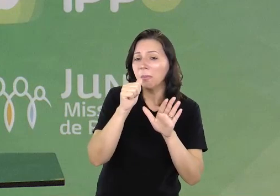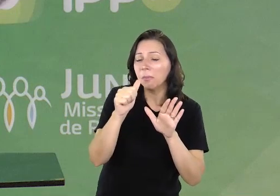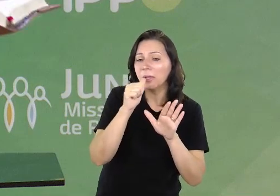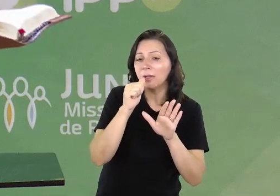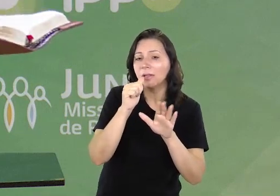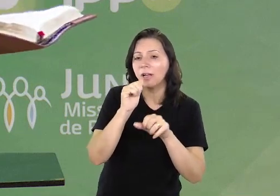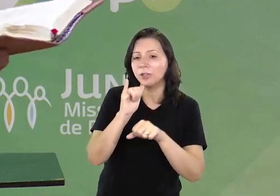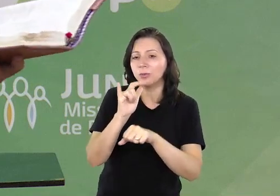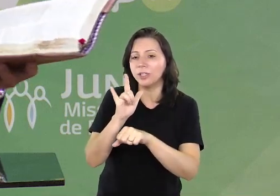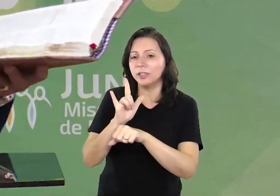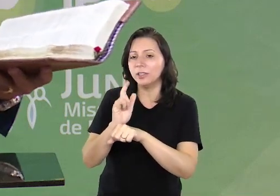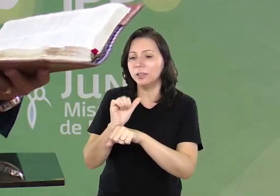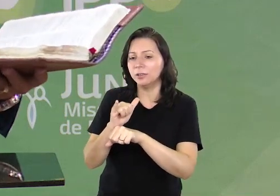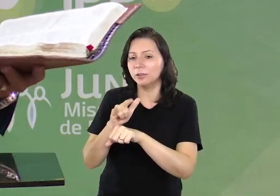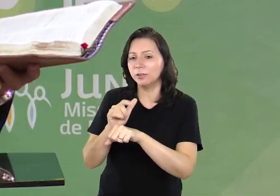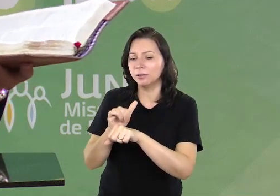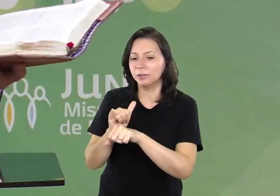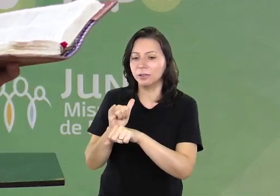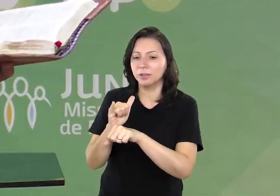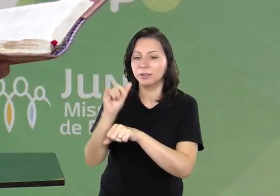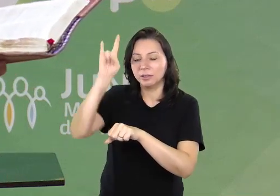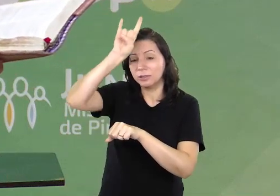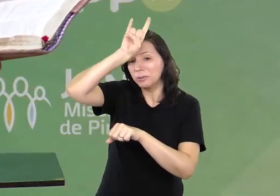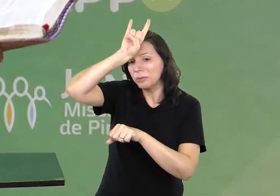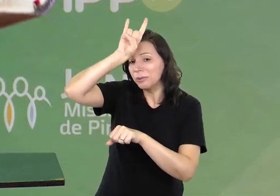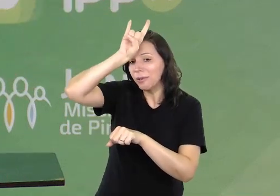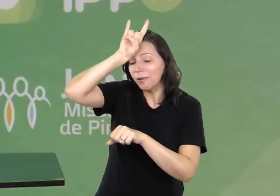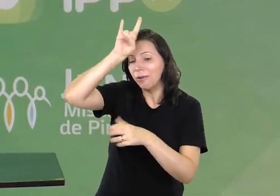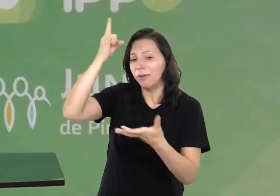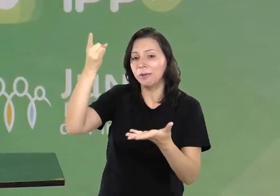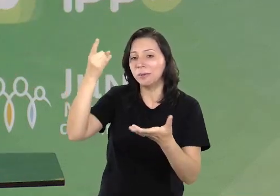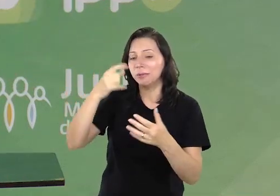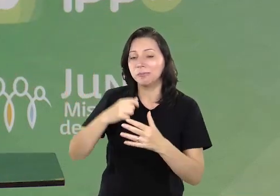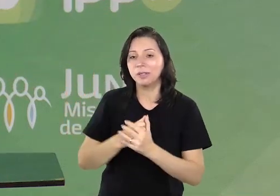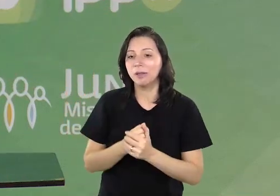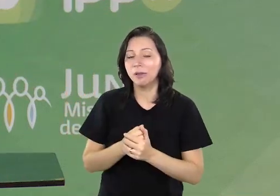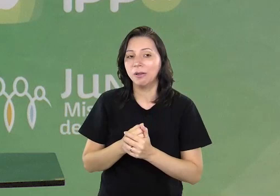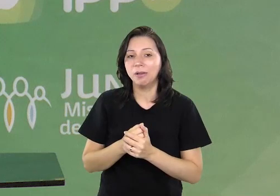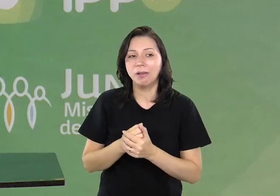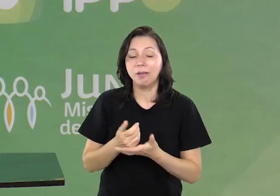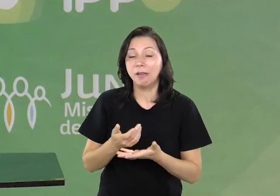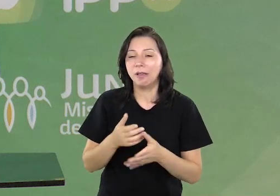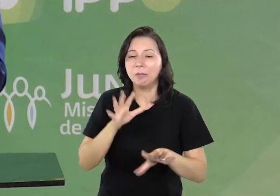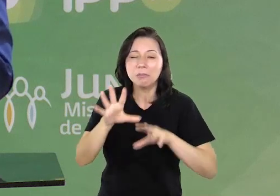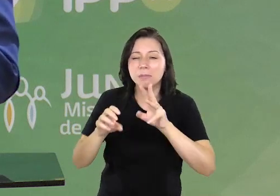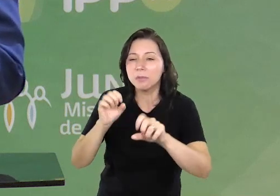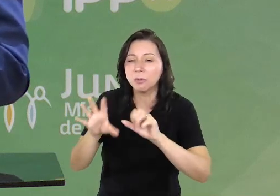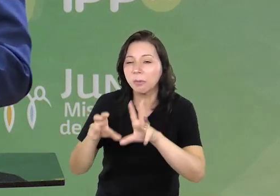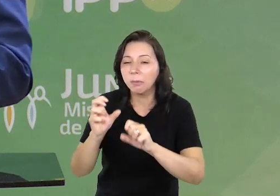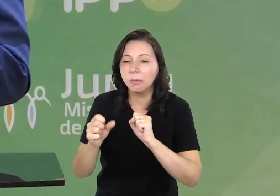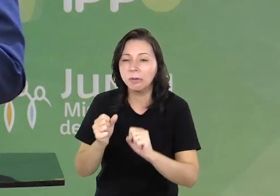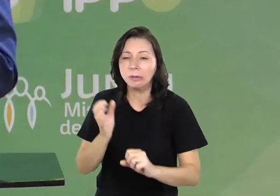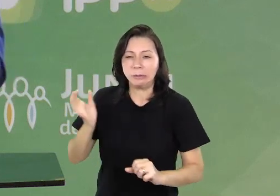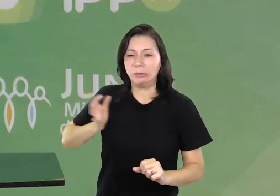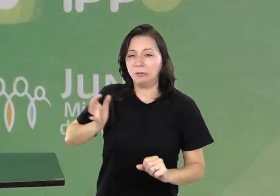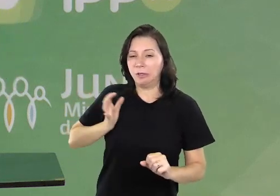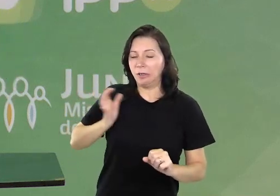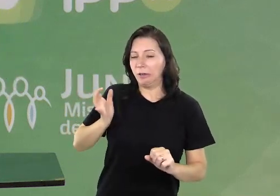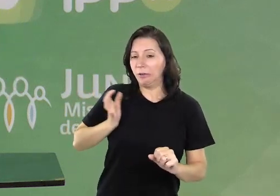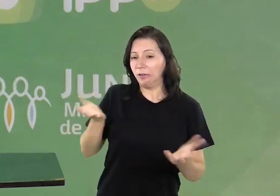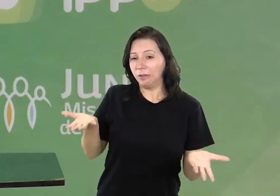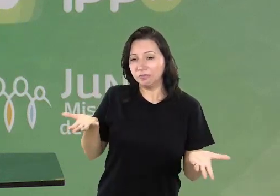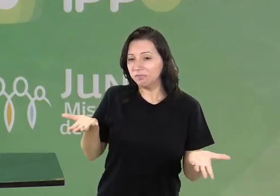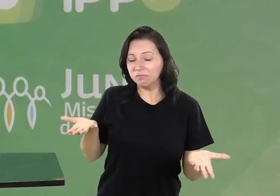nas Aventuras amorosas na busca de riquezas ilícitas só